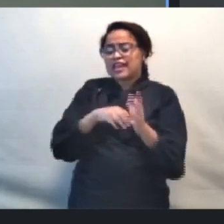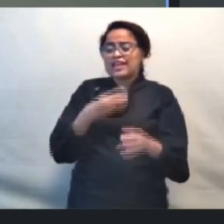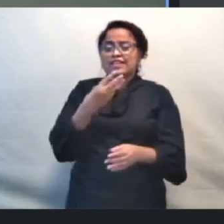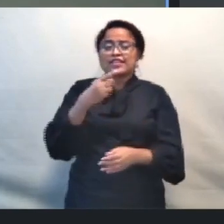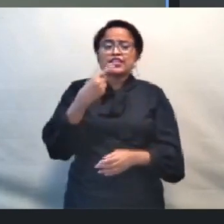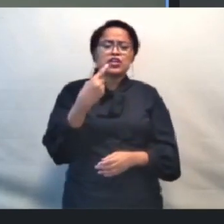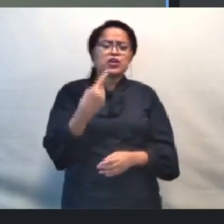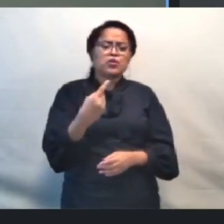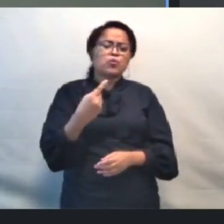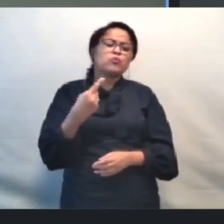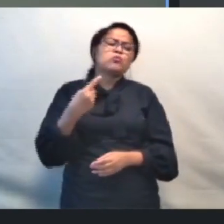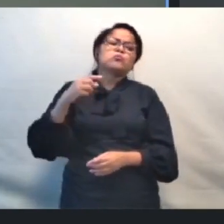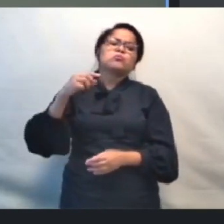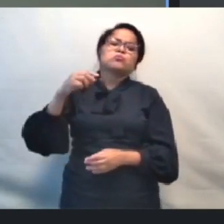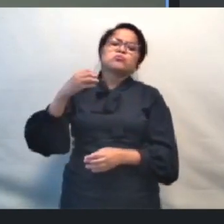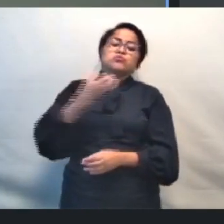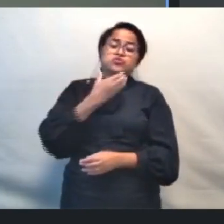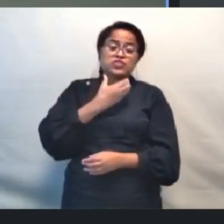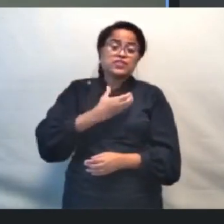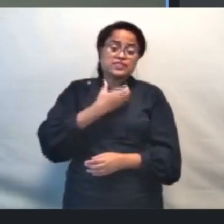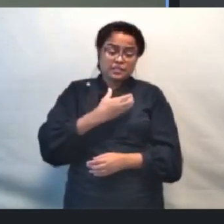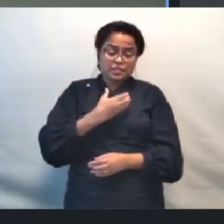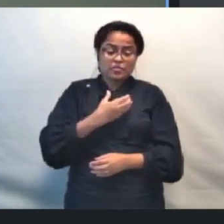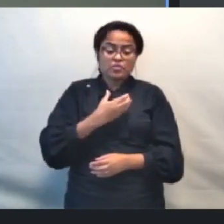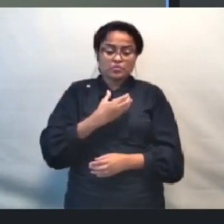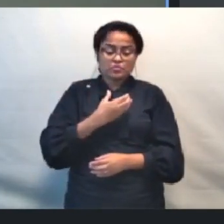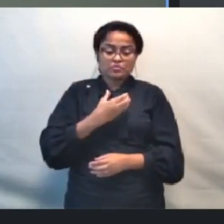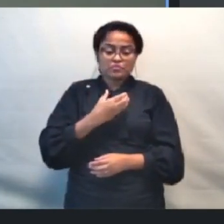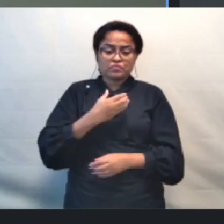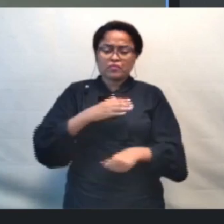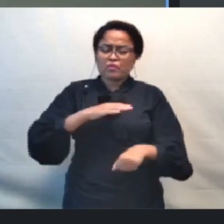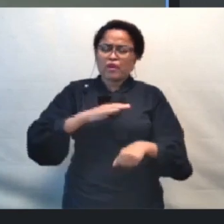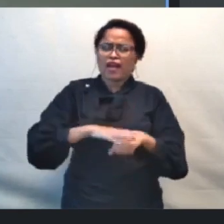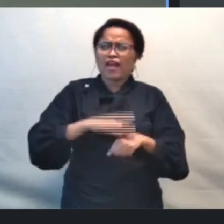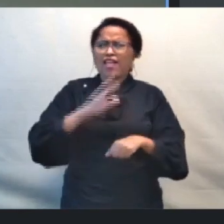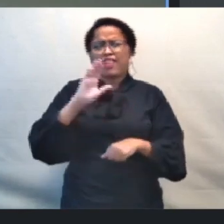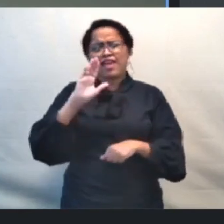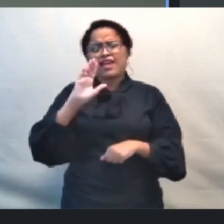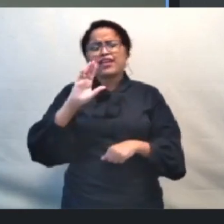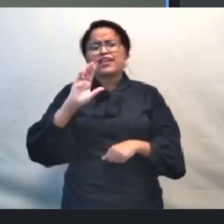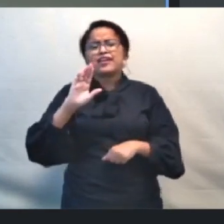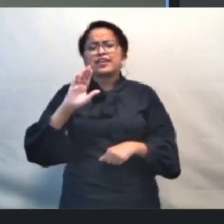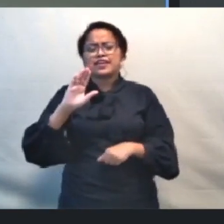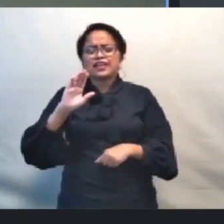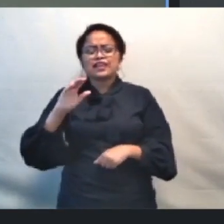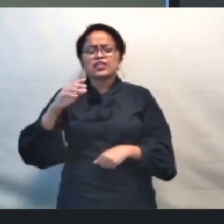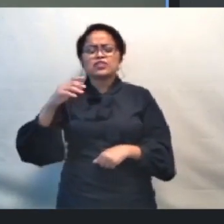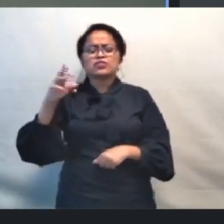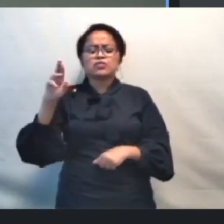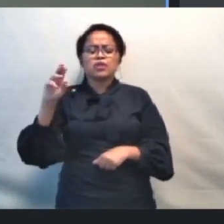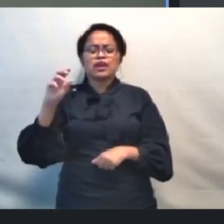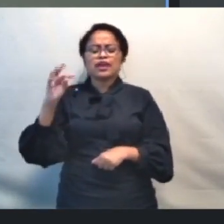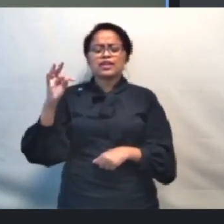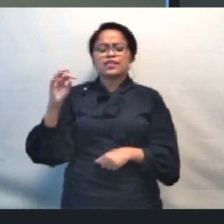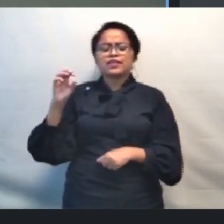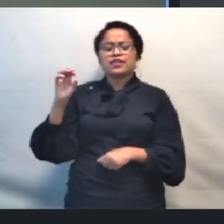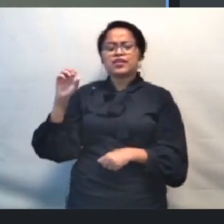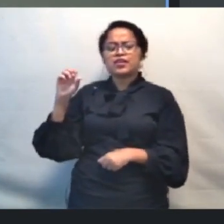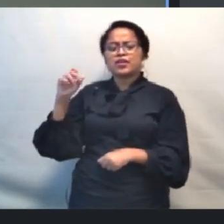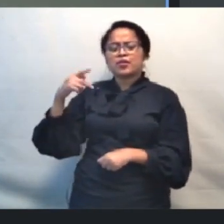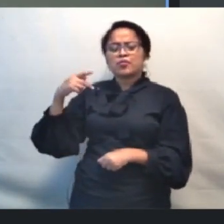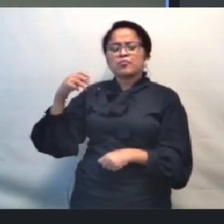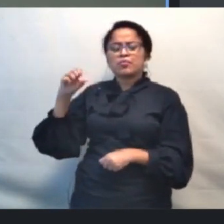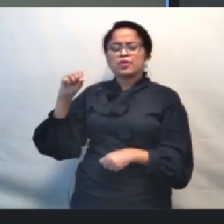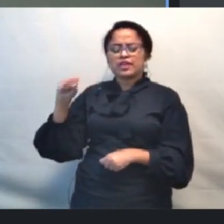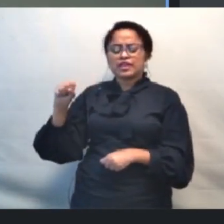reais. Recursos, para além do RPPS, somaram, então, um